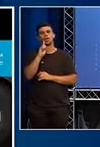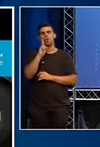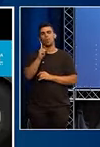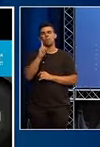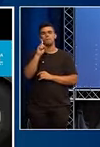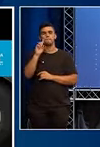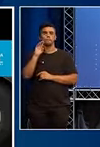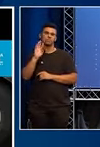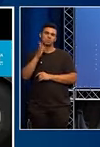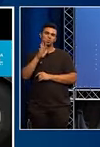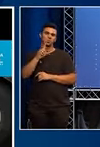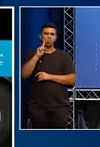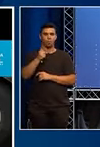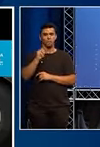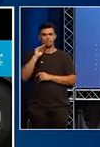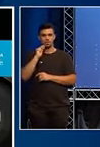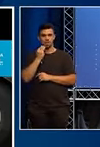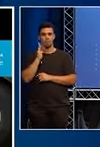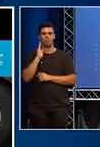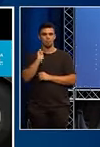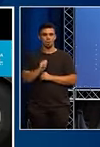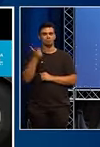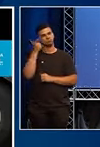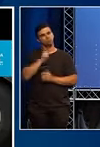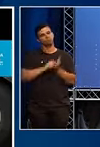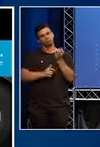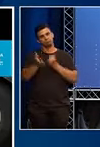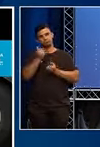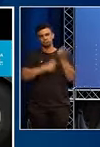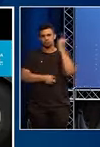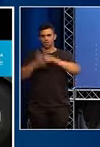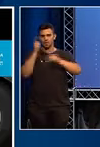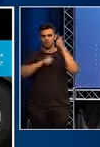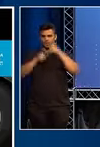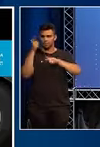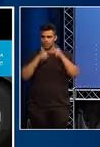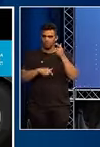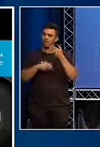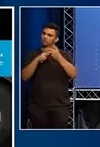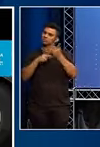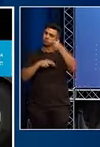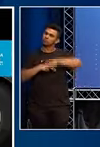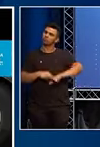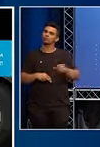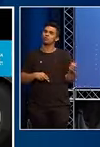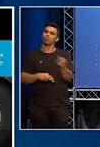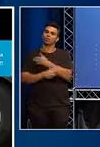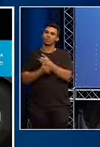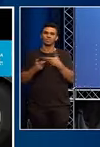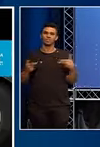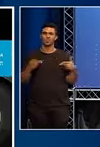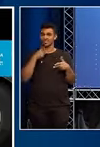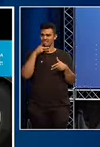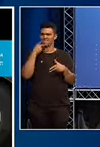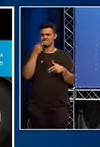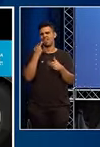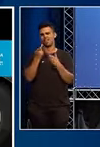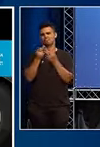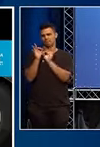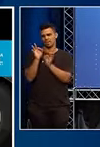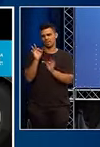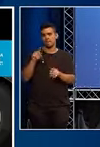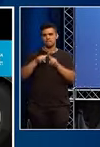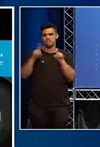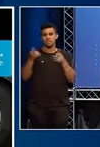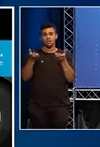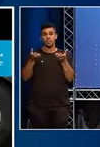possam ser beneficiadas e, novamente, a Caixa Econômica inovando e ajudando o Brasil. Falei bastante, mas eu queria só